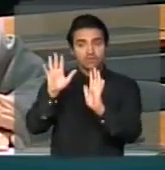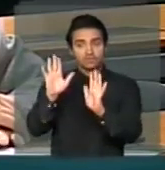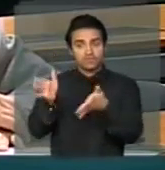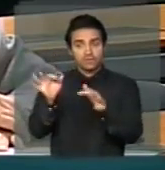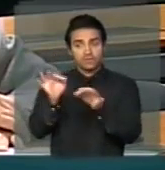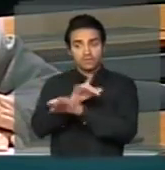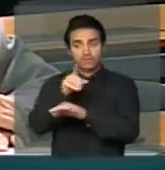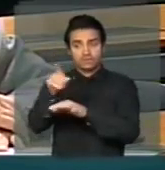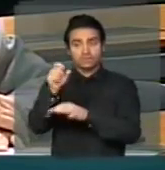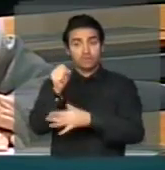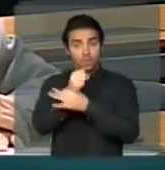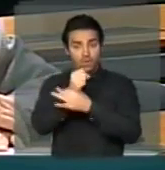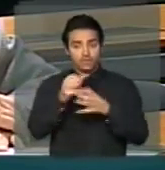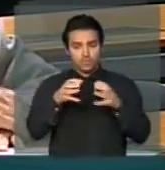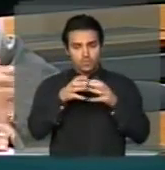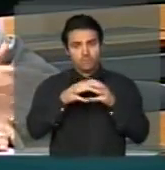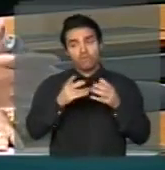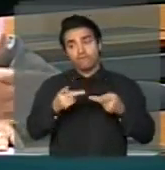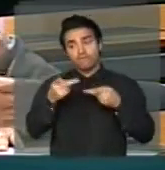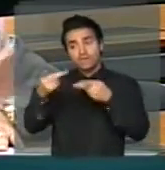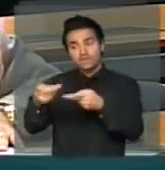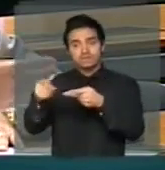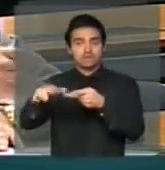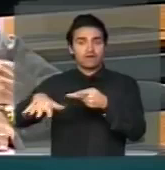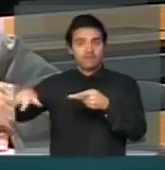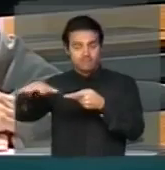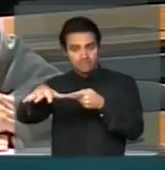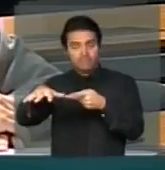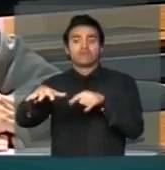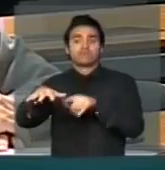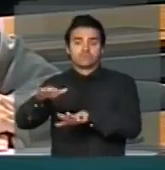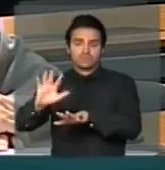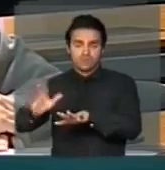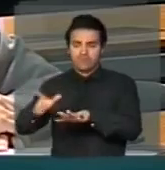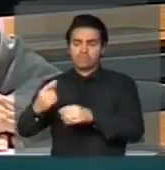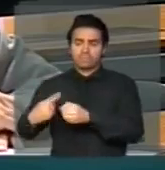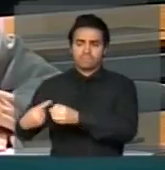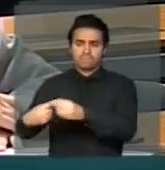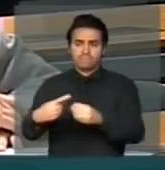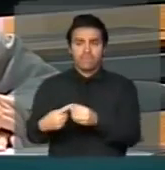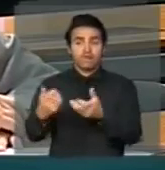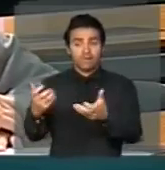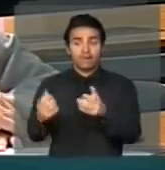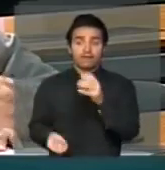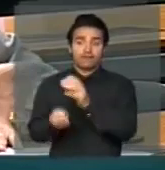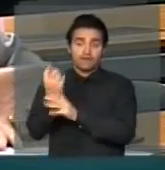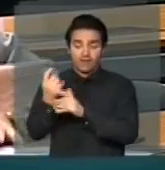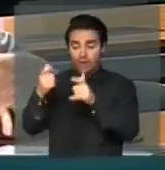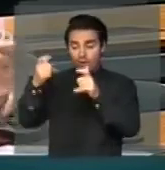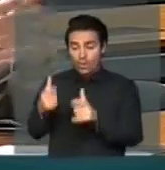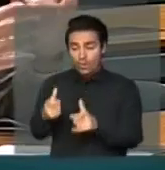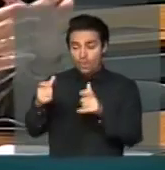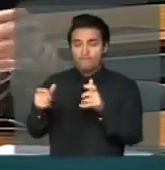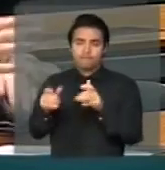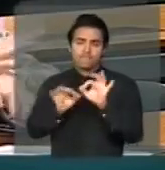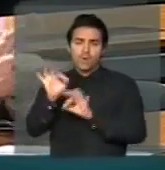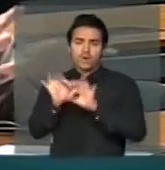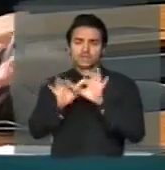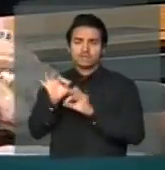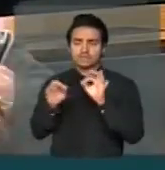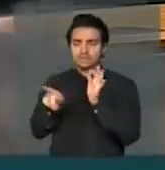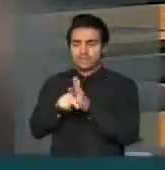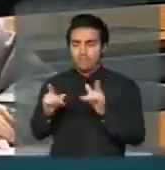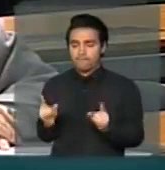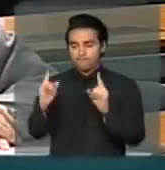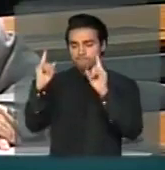segurança indo lá visitar havia até a ideia do sor Eduardo Campos introduzir uma Pax lá em um dos prinos que está sendo construído